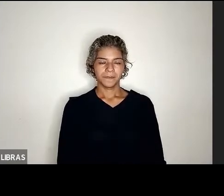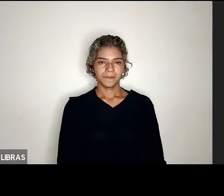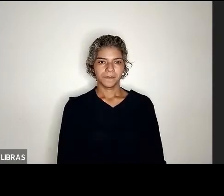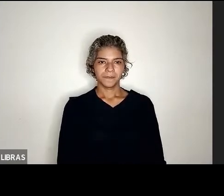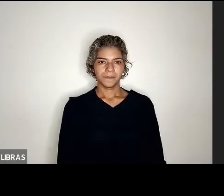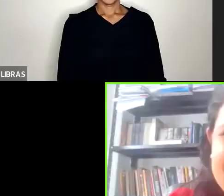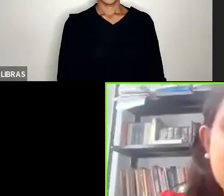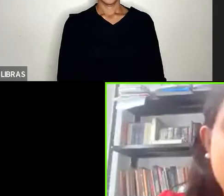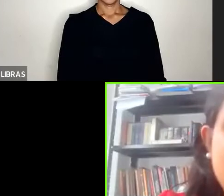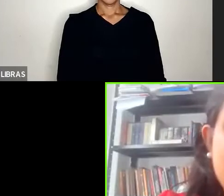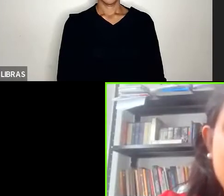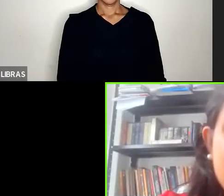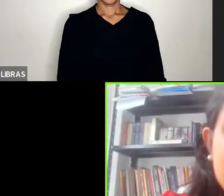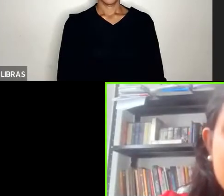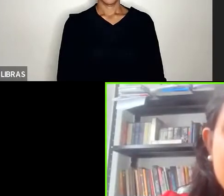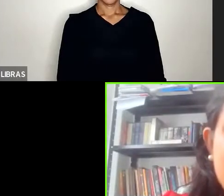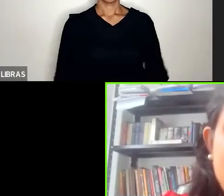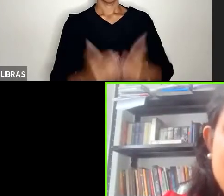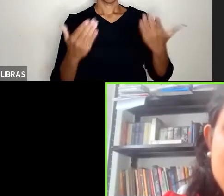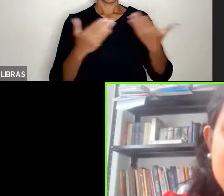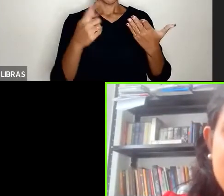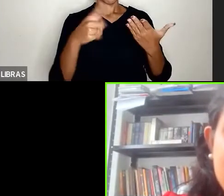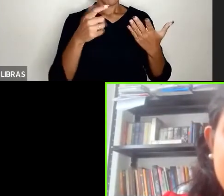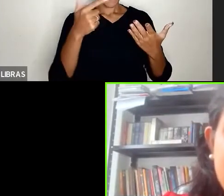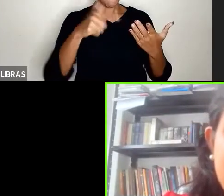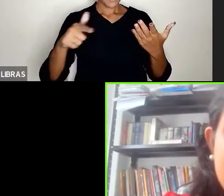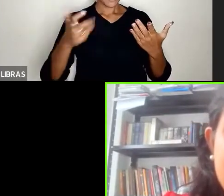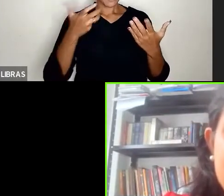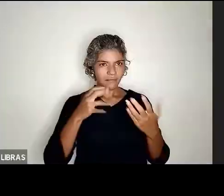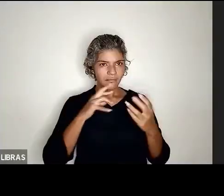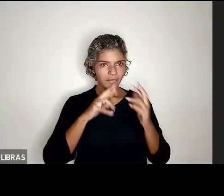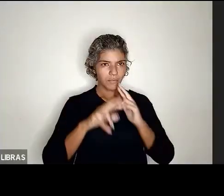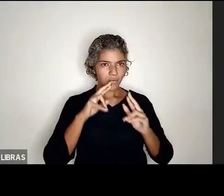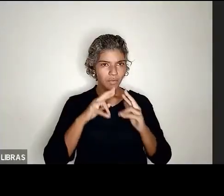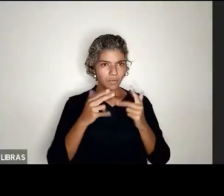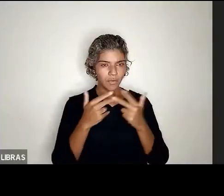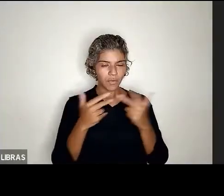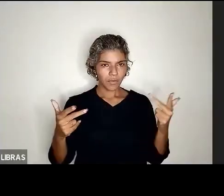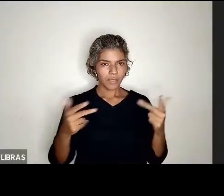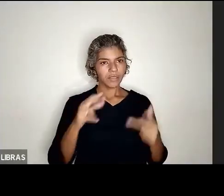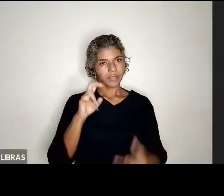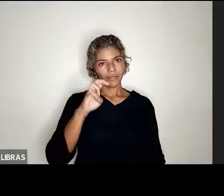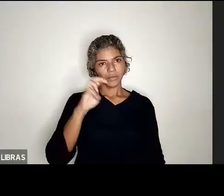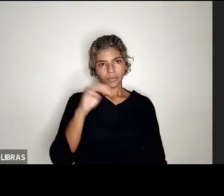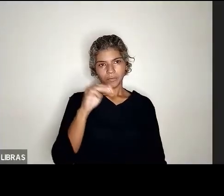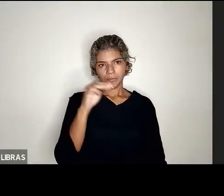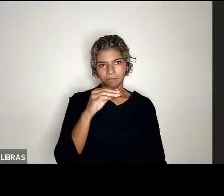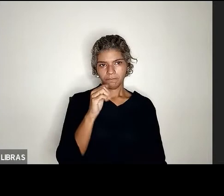Palestrantes querem responder a questão? 5 minutos, por favor.